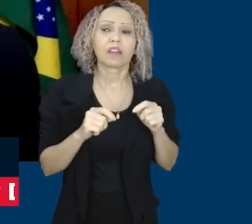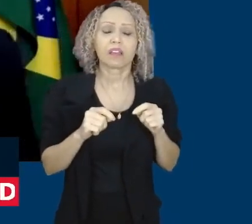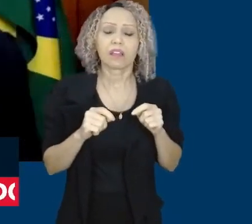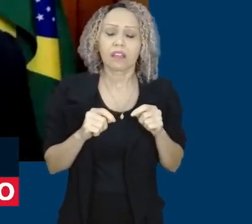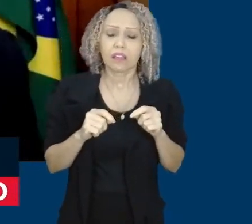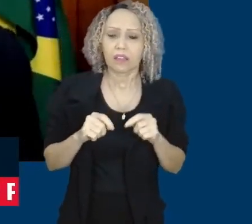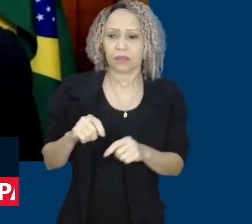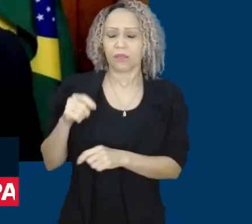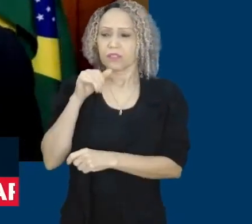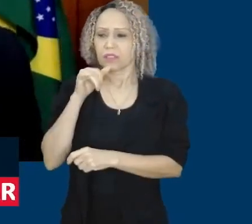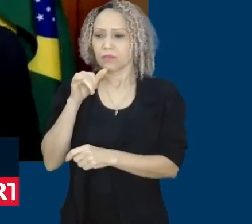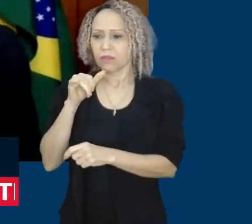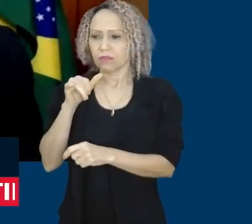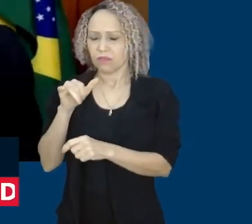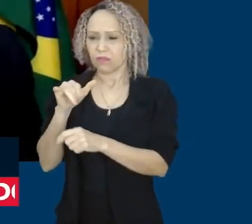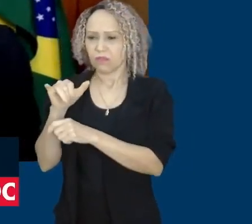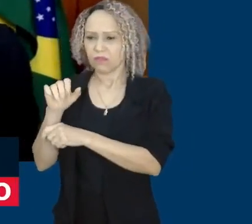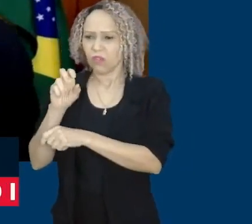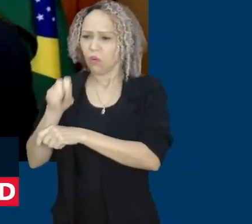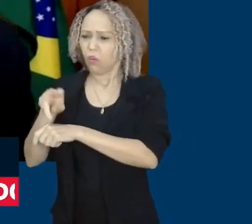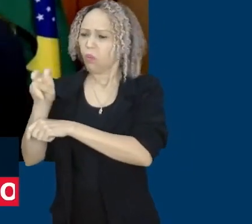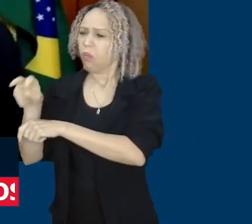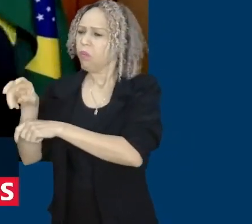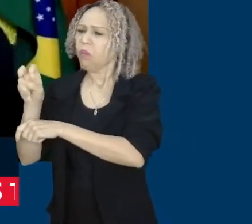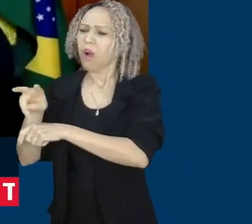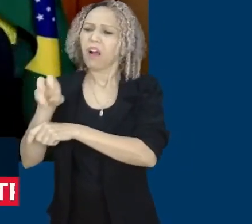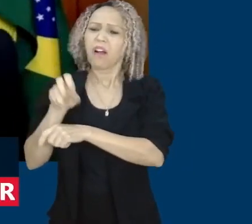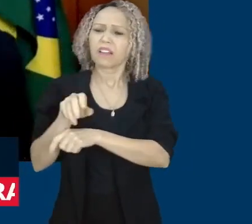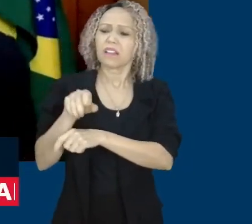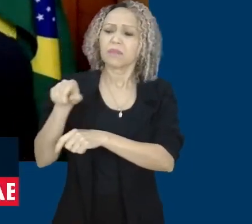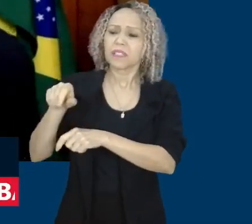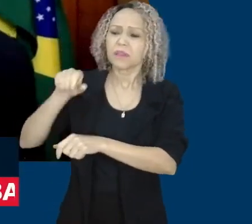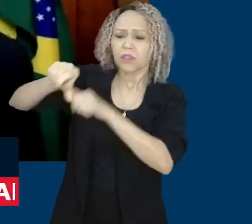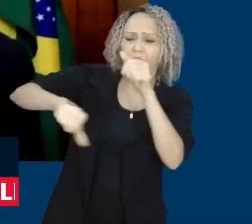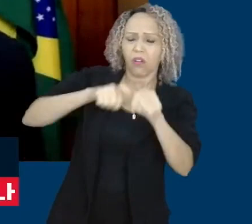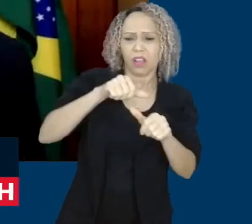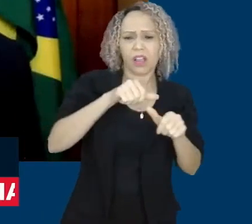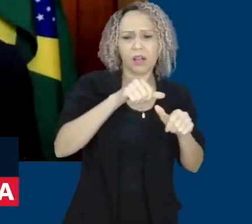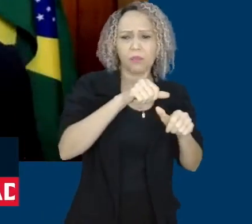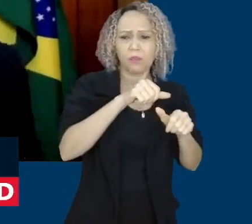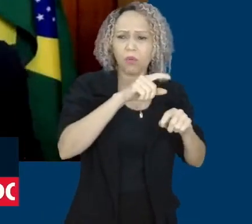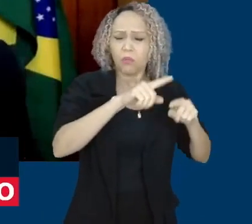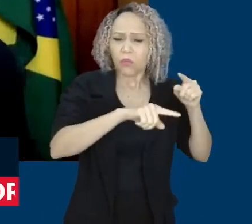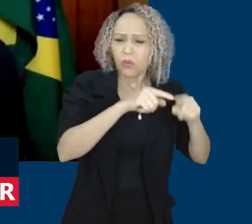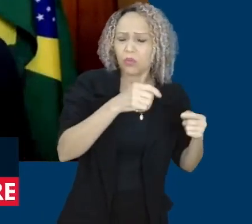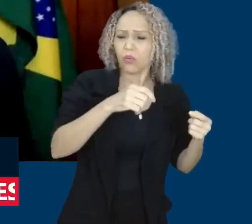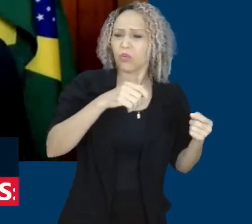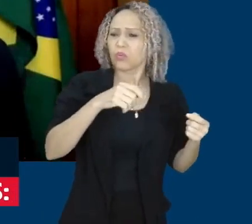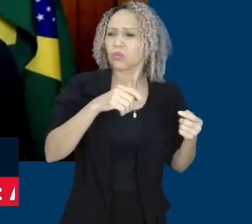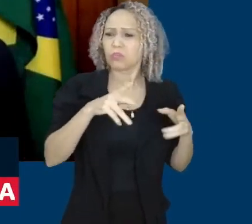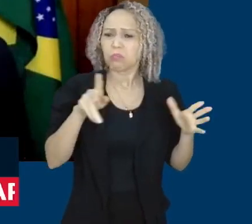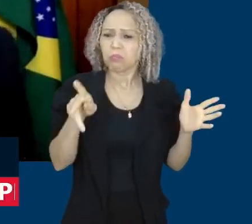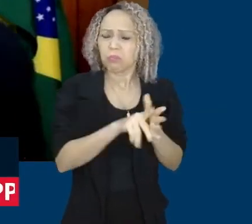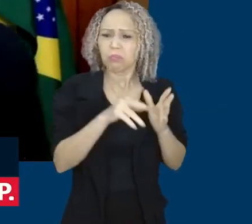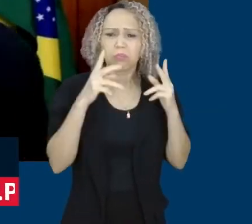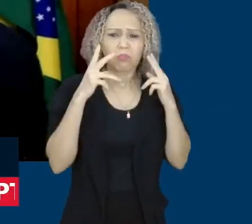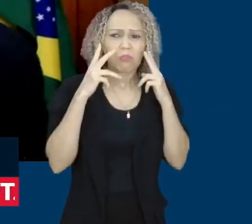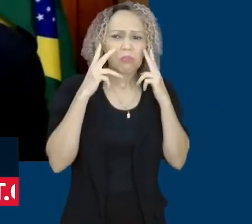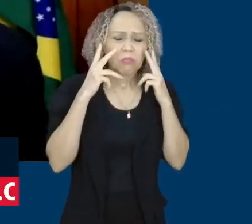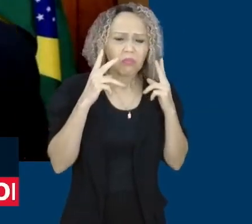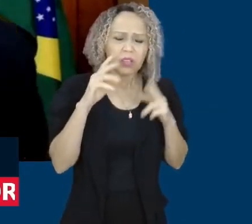naturais, mais saudáveis, e que de fato vai consolidar a nossa presença internacional. Então,